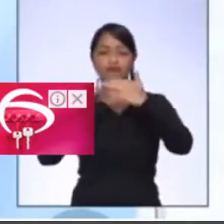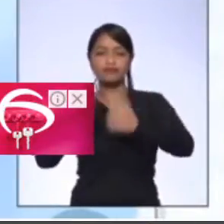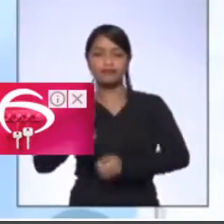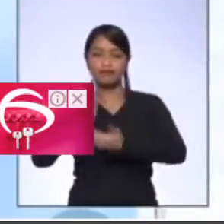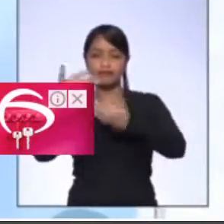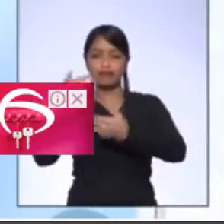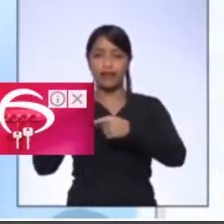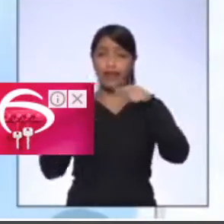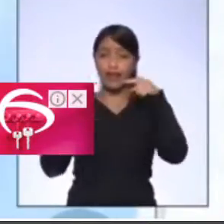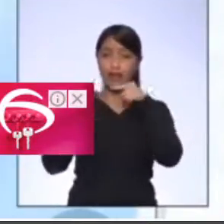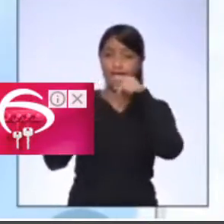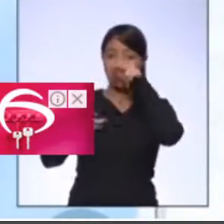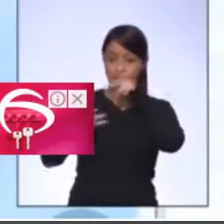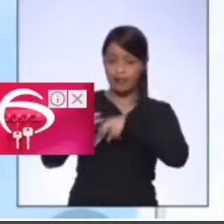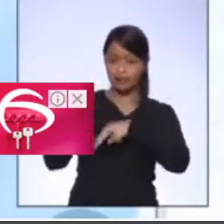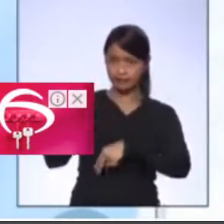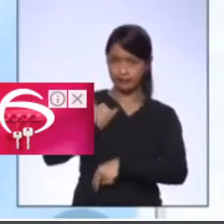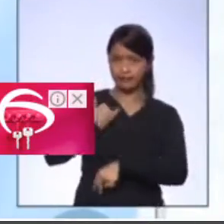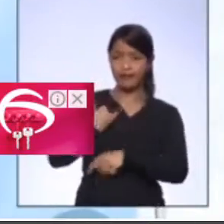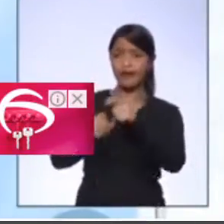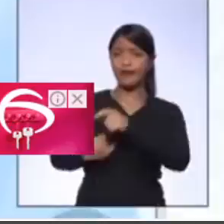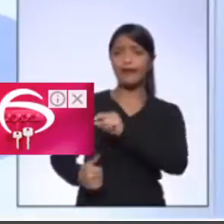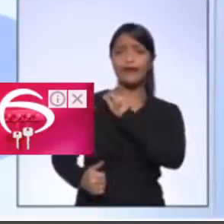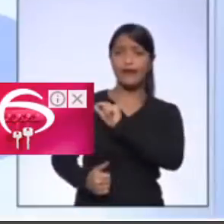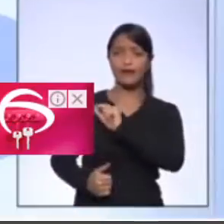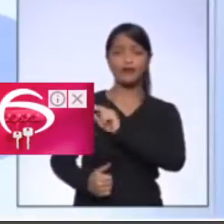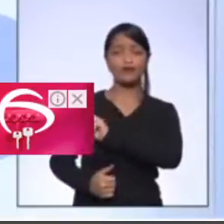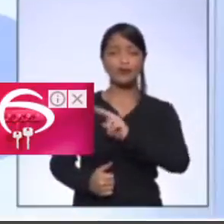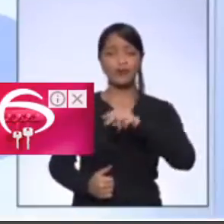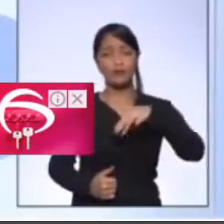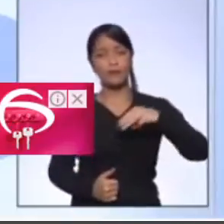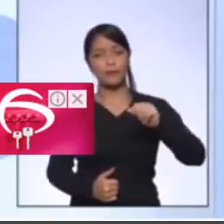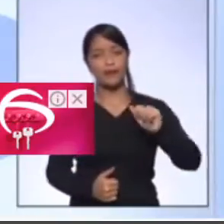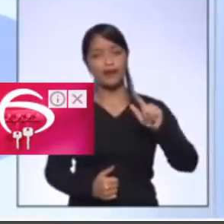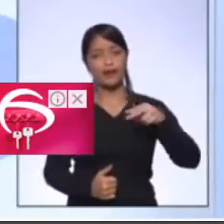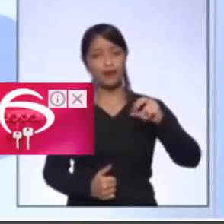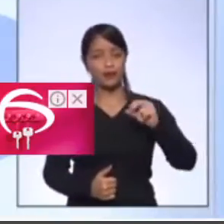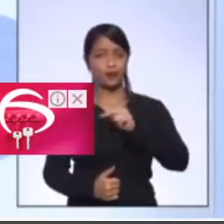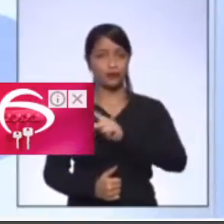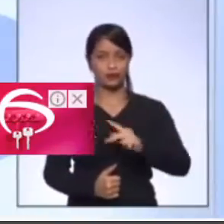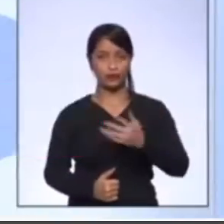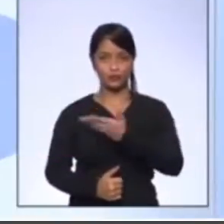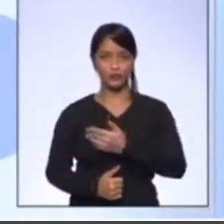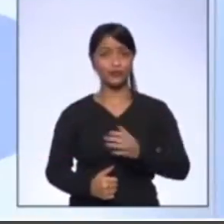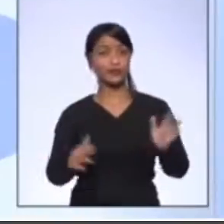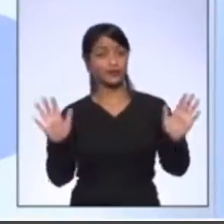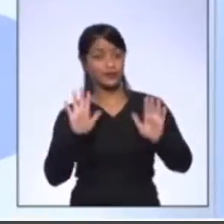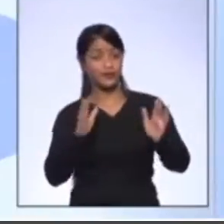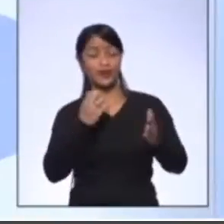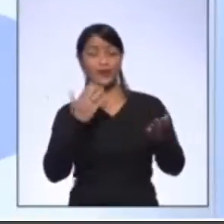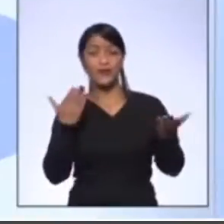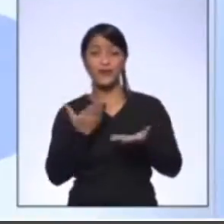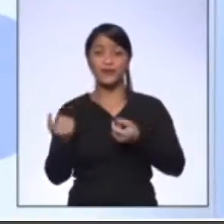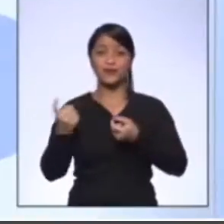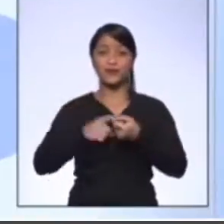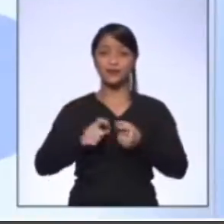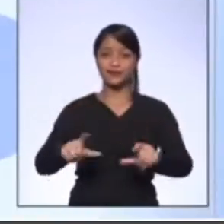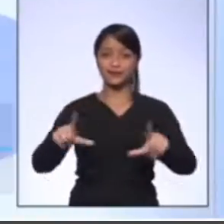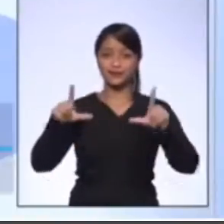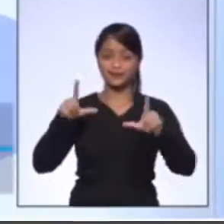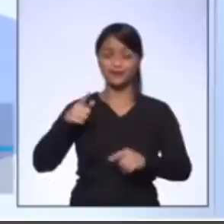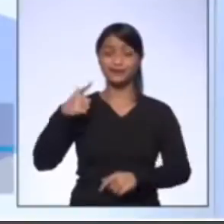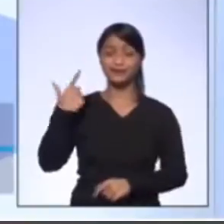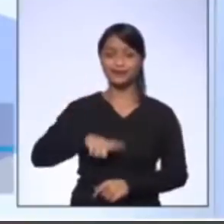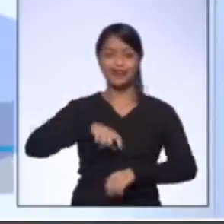a interação com vocês é o nosso querido professor magno o olá estamos aqui de volta para mais uma aula aí de ciências